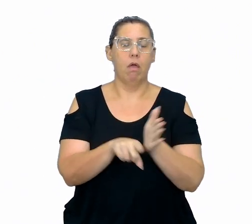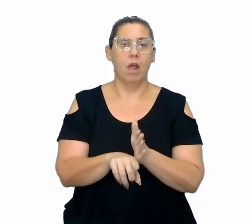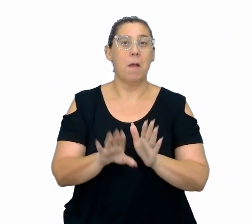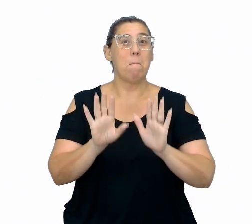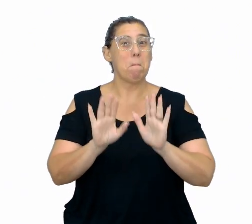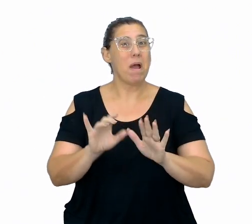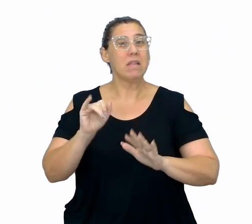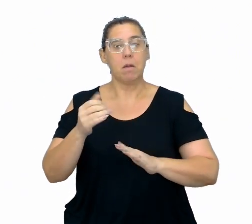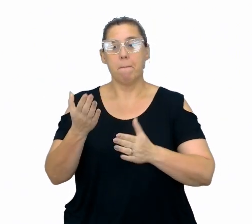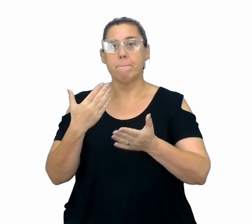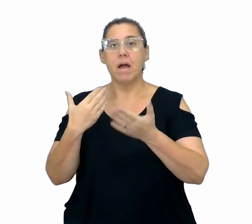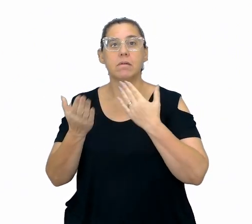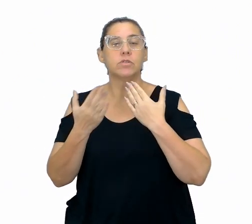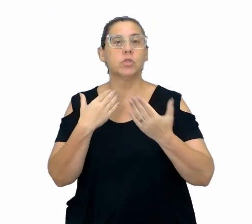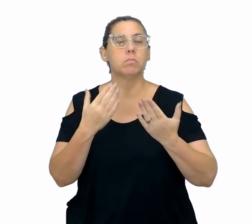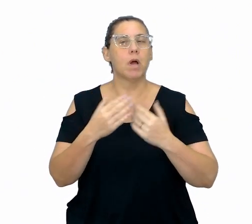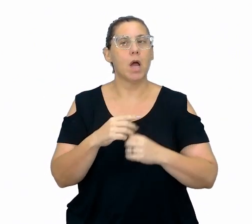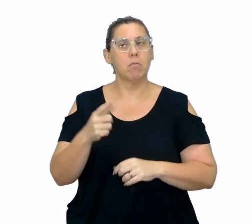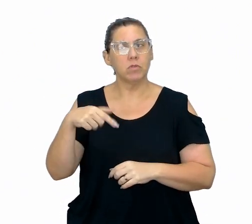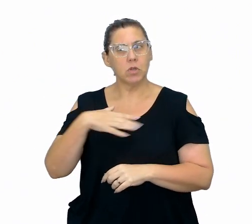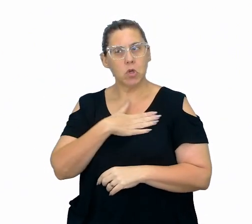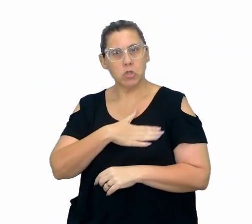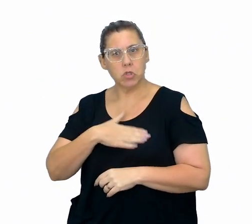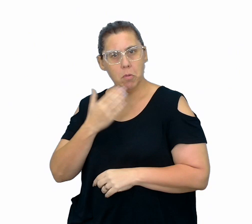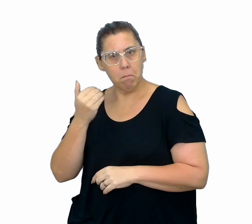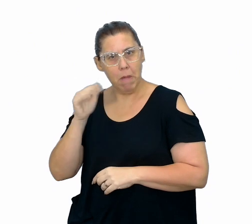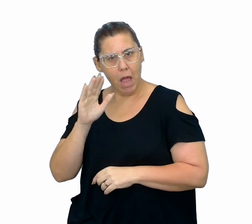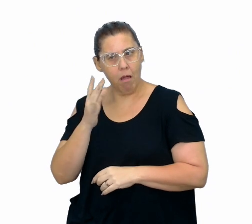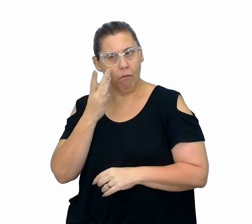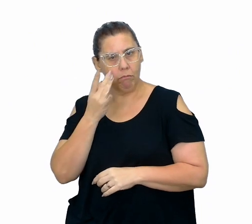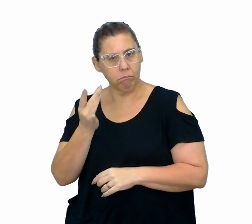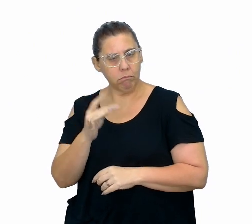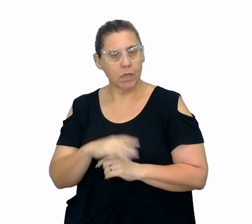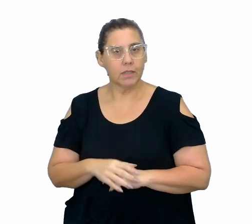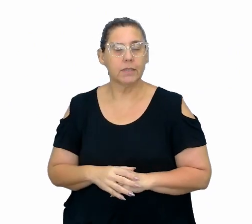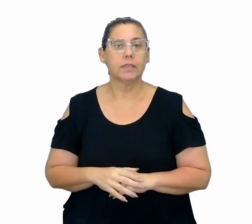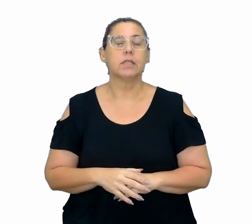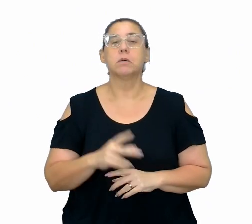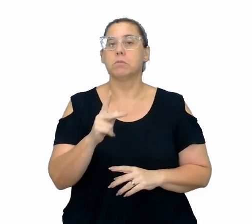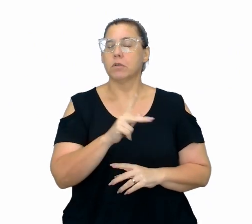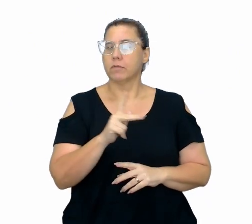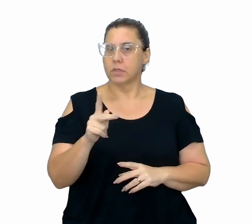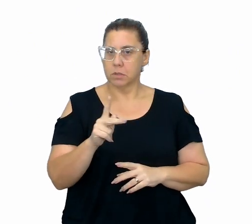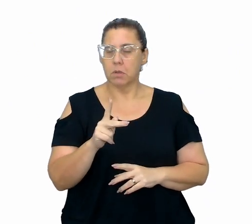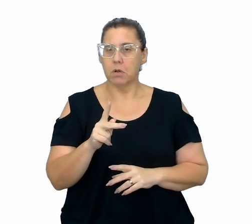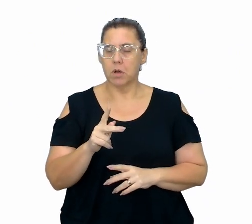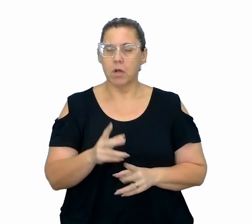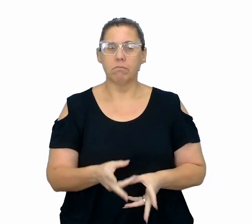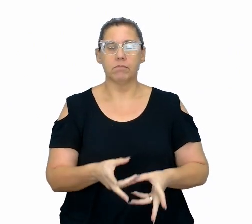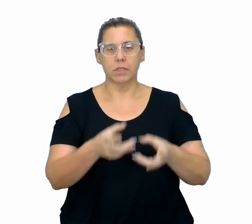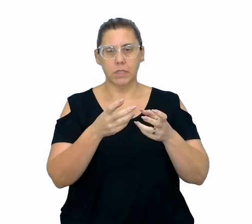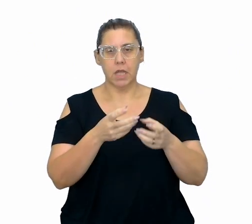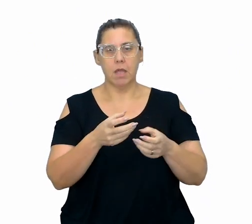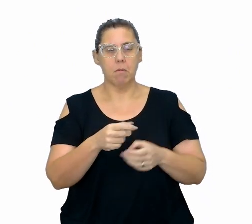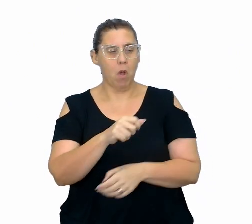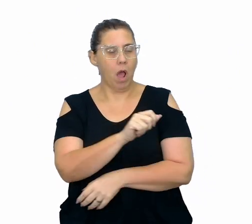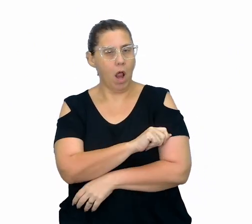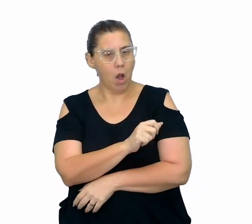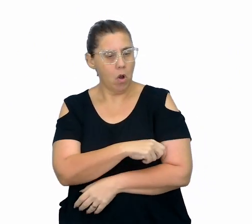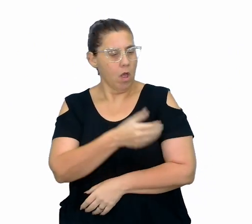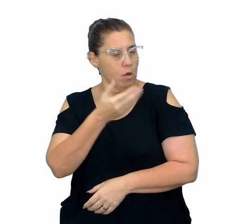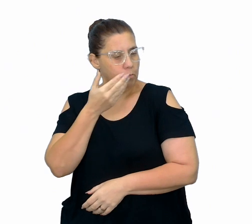mas sim uma conversa sobre o que mais chamou a atenção. Deixe, professor, que os estudantes manipulem, explorem